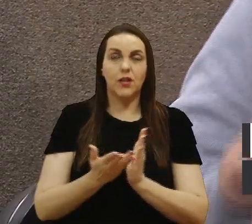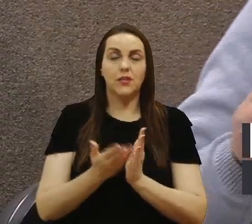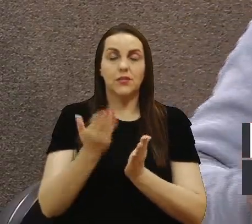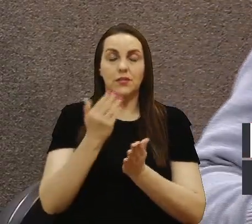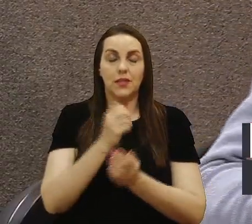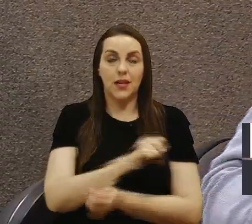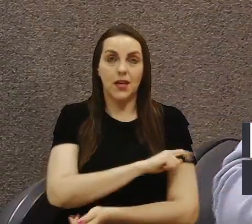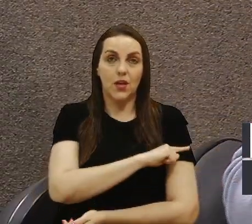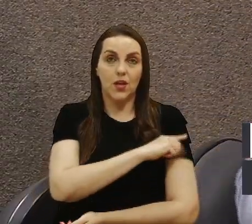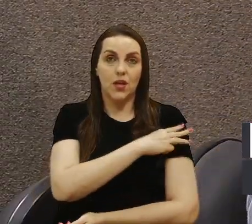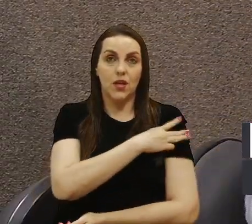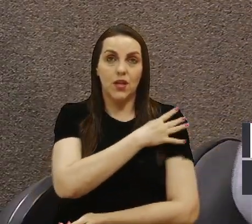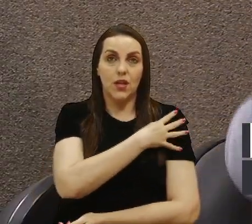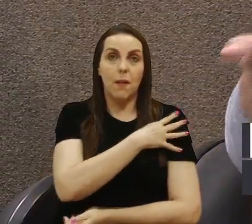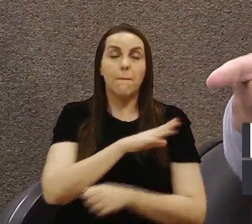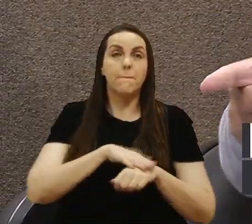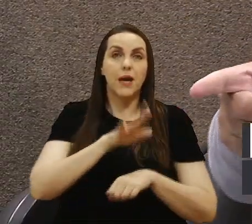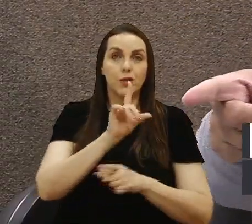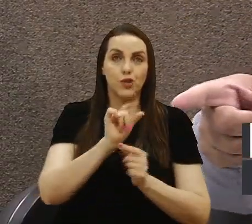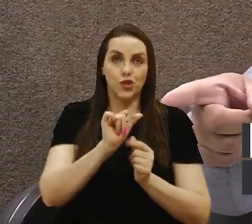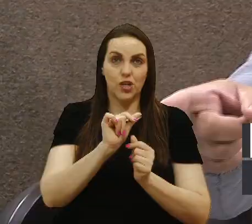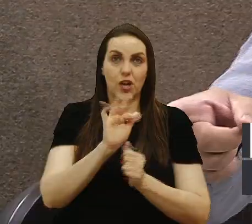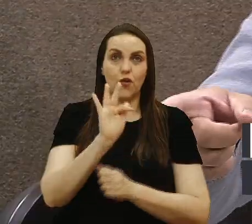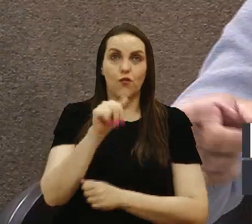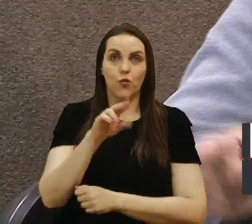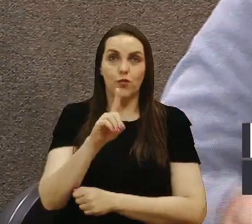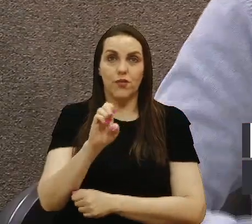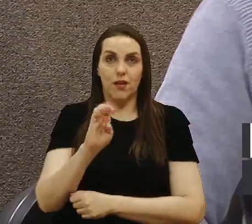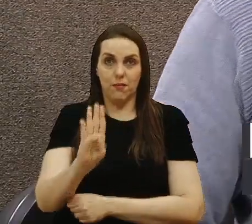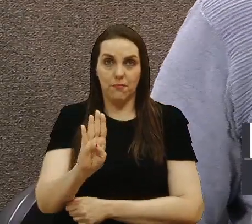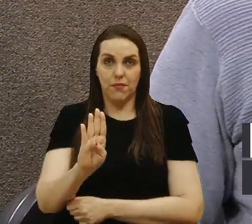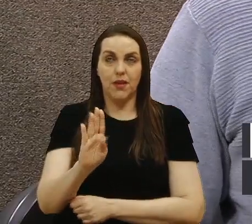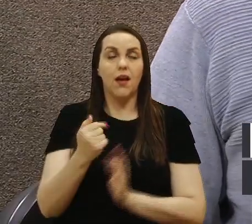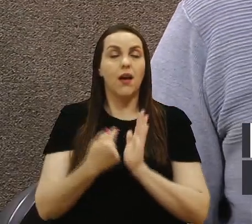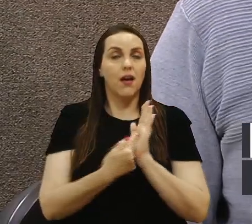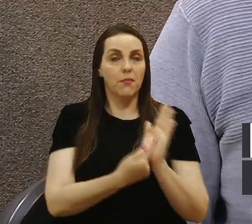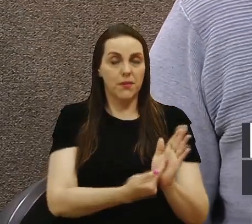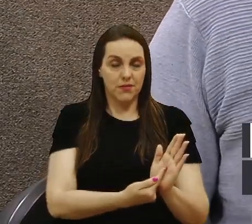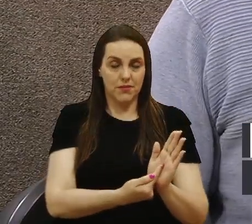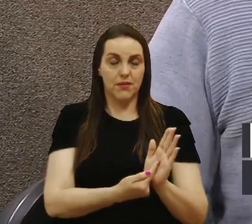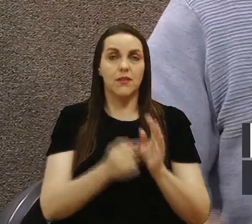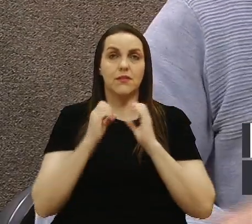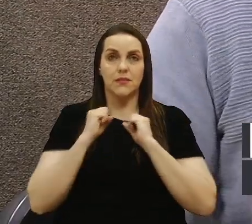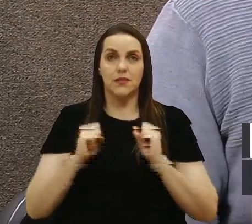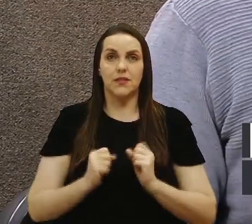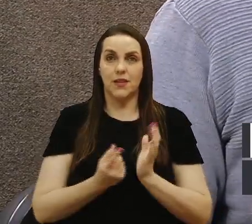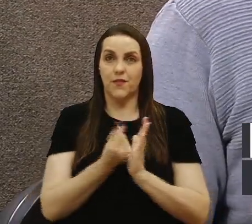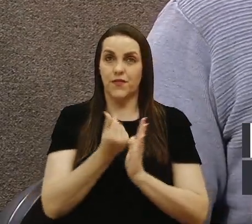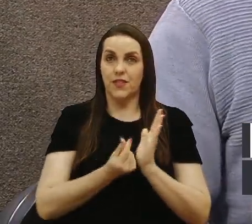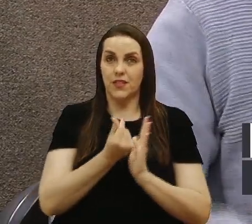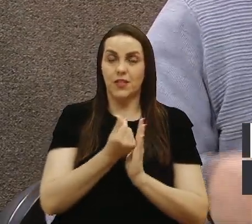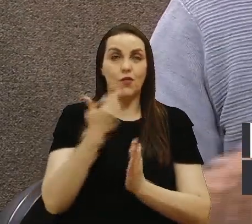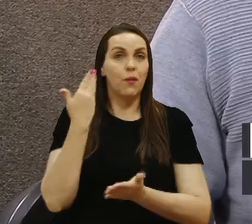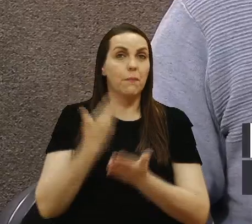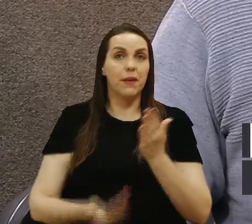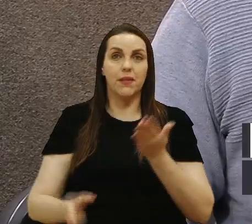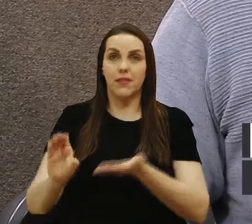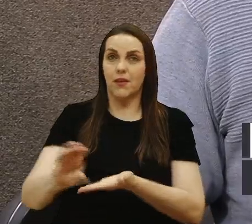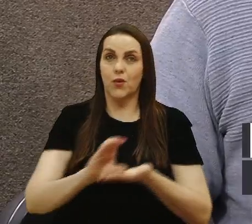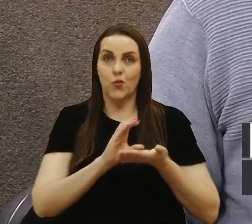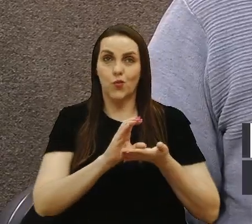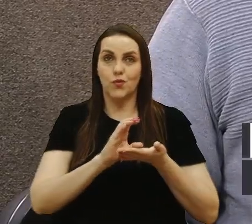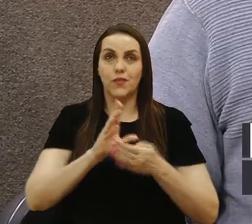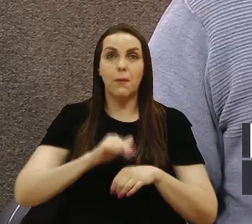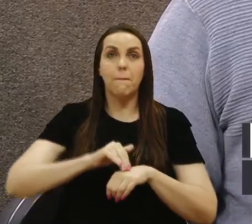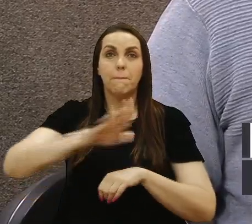iniciais recebem mais dinheiro do Fundeb, que foi isso que foi apresentado para o senhor lá nas finanças, na Secretaria de Finanças. Então, a gente não vai perder recurso, a gente vai ganhar mais